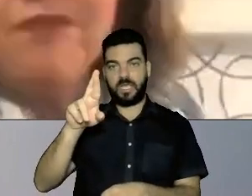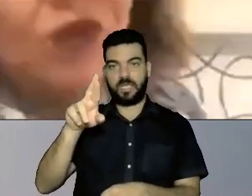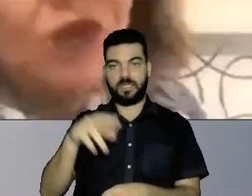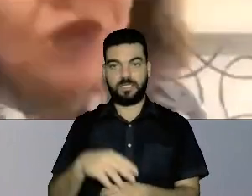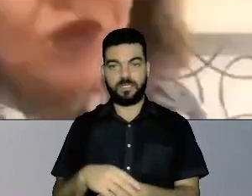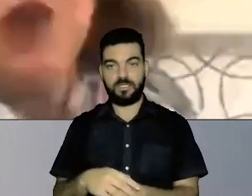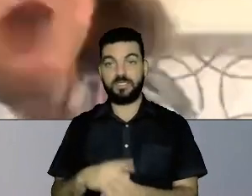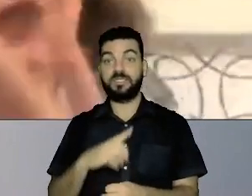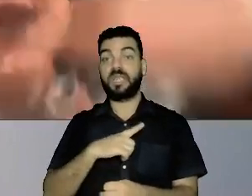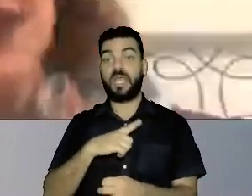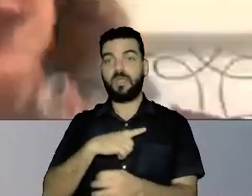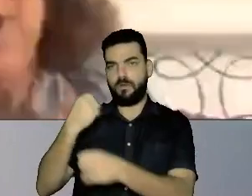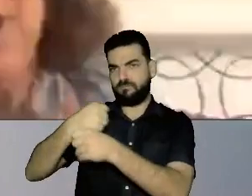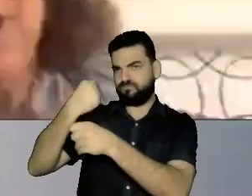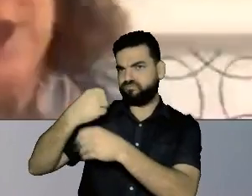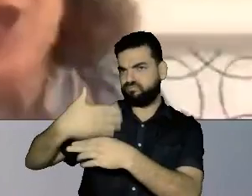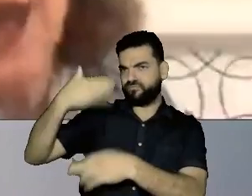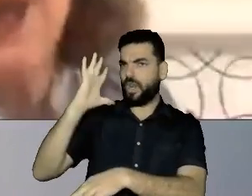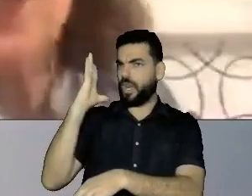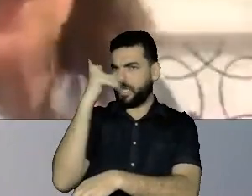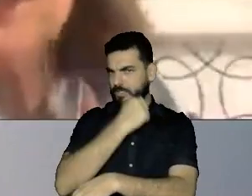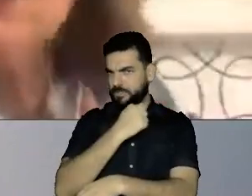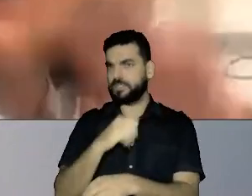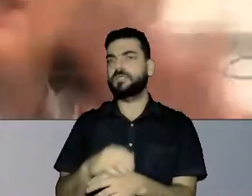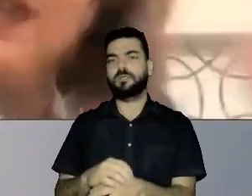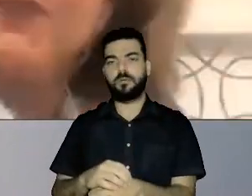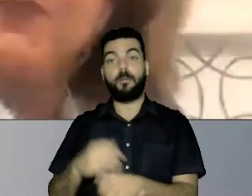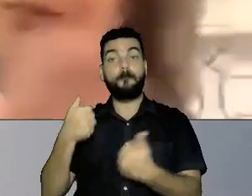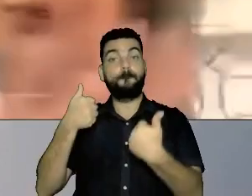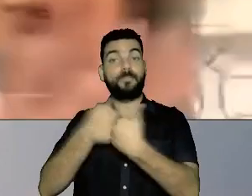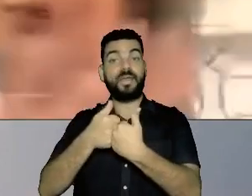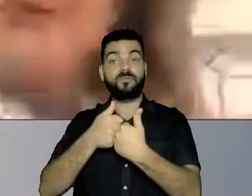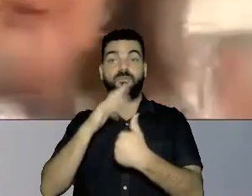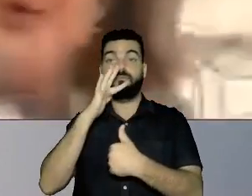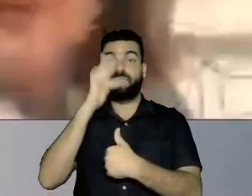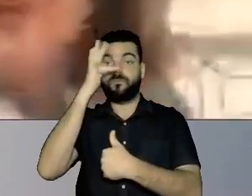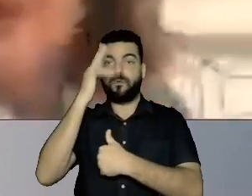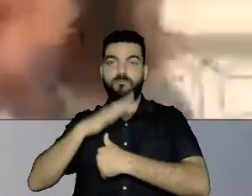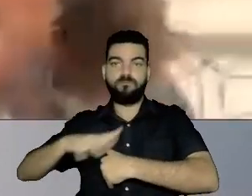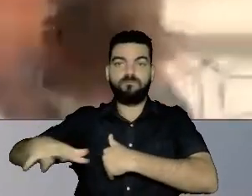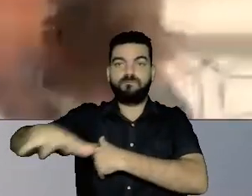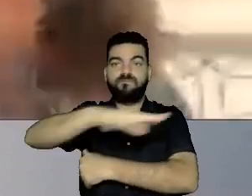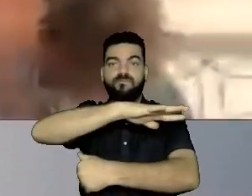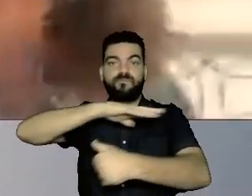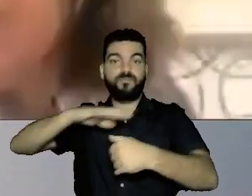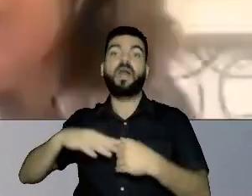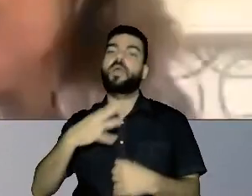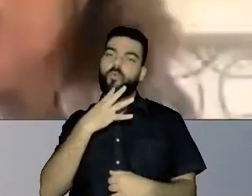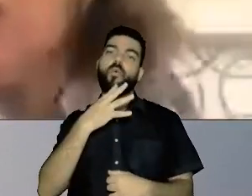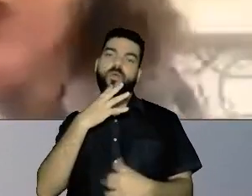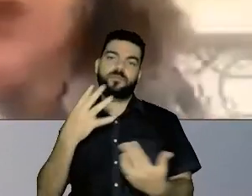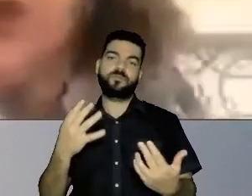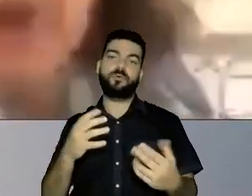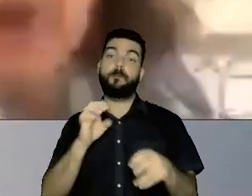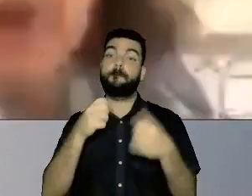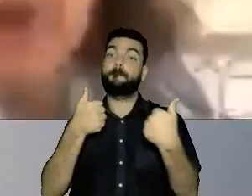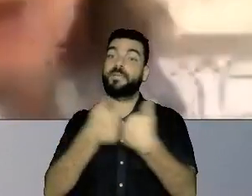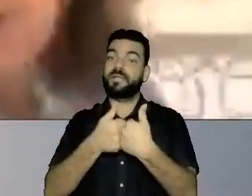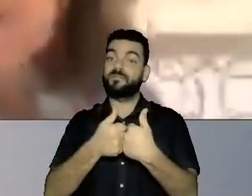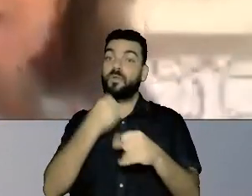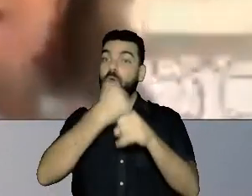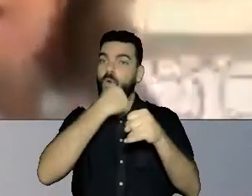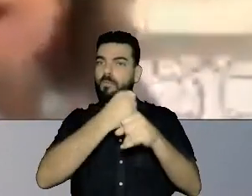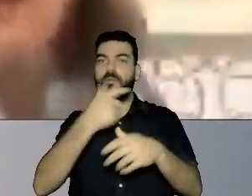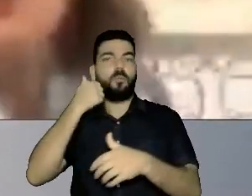uma escultura muito bonita no meio dos jardins. Eu não sei se era porque era o meu caminho, pelo Jardim Europa tem uma escultura da Esté